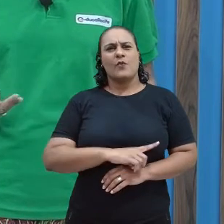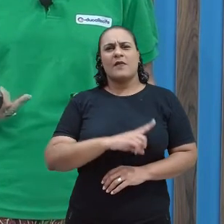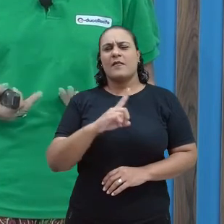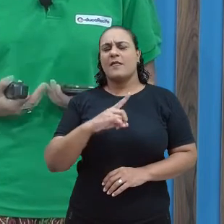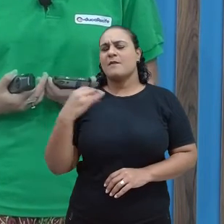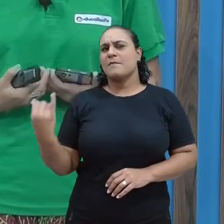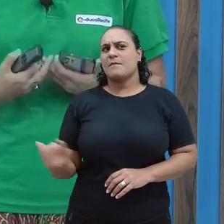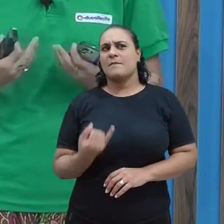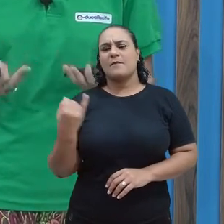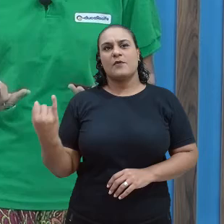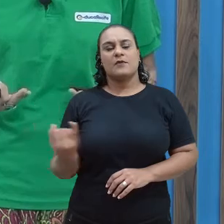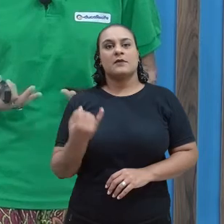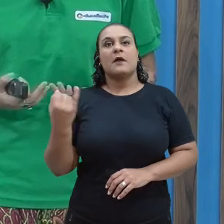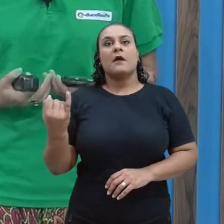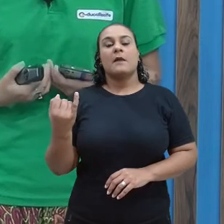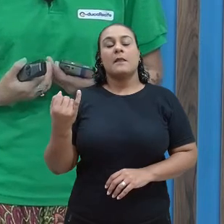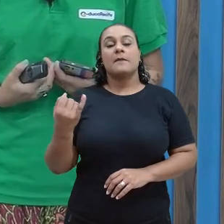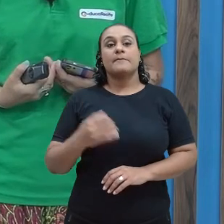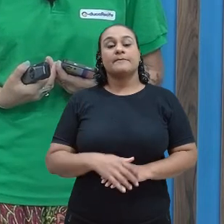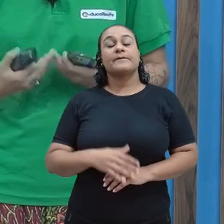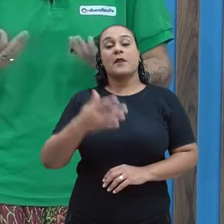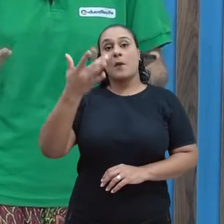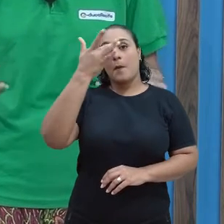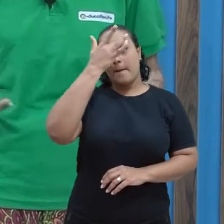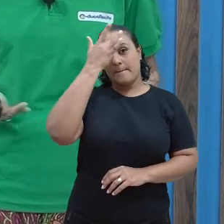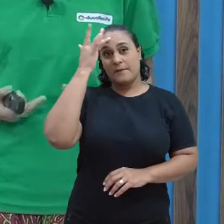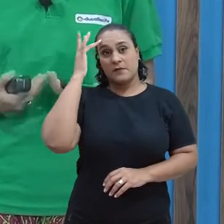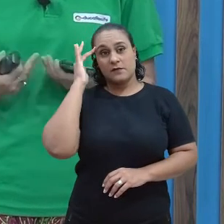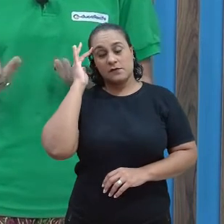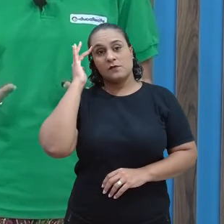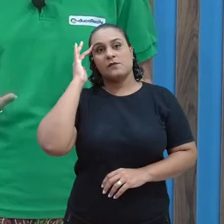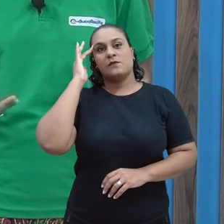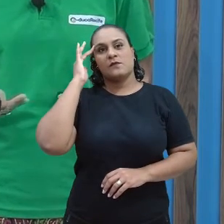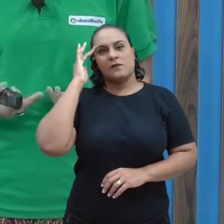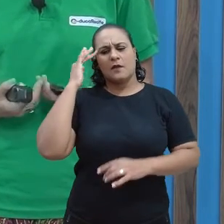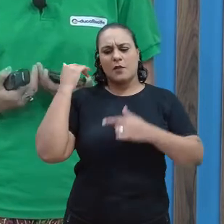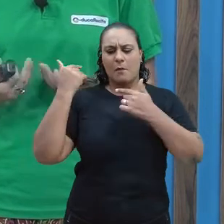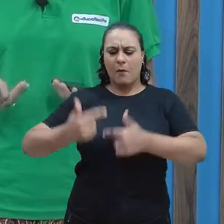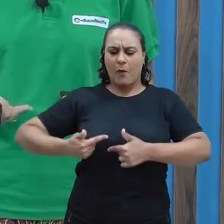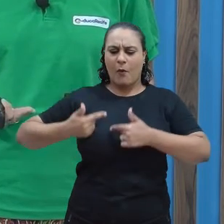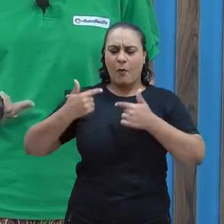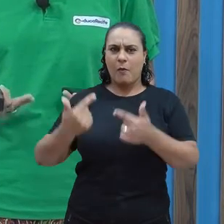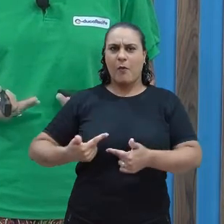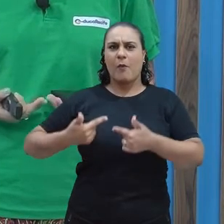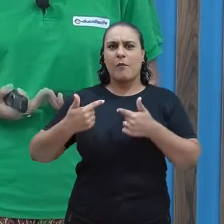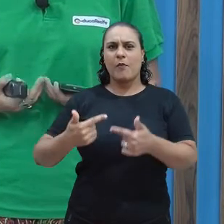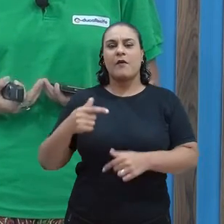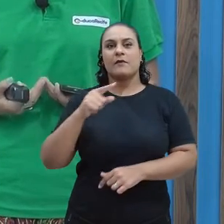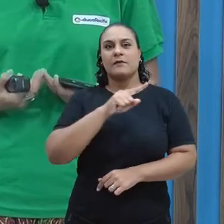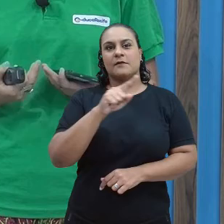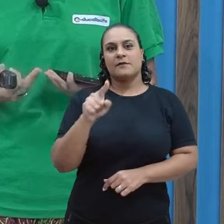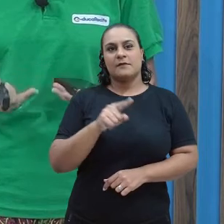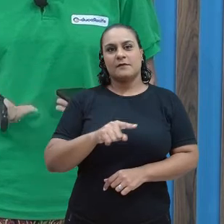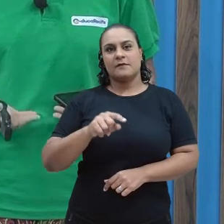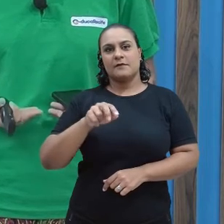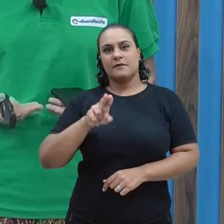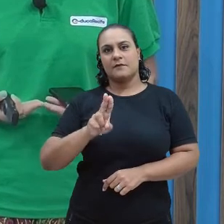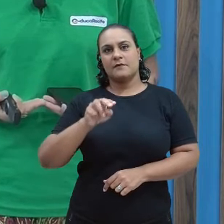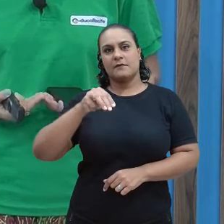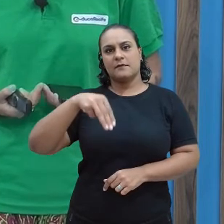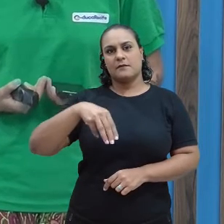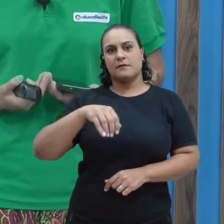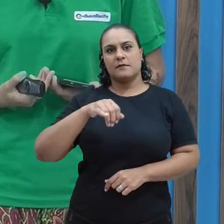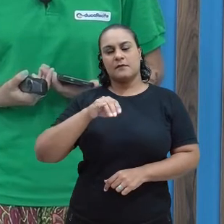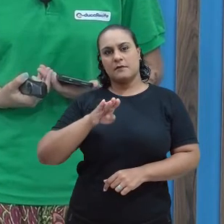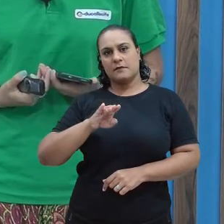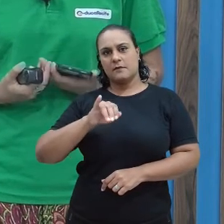ícone aí da luta, né, desse sistema escravocrata. Foi Zumbi dos Palmares, e aí o dia da morte